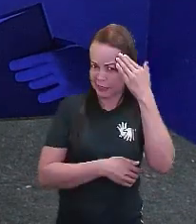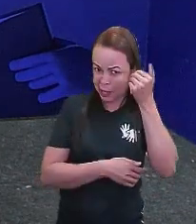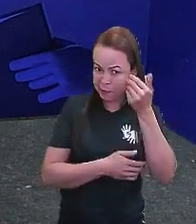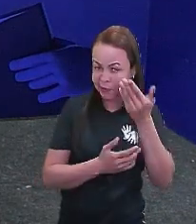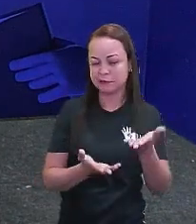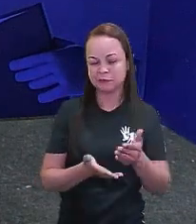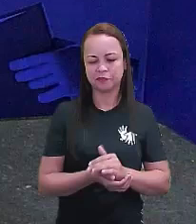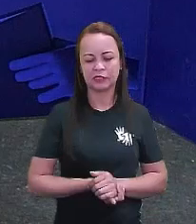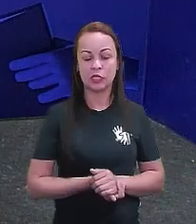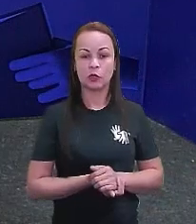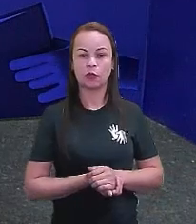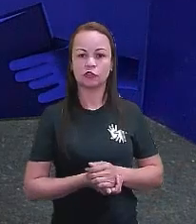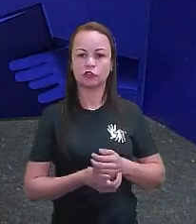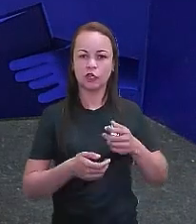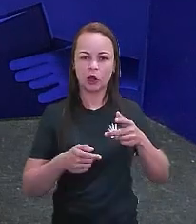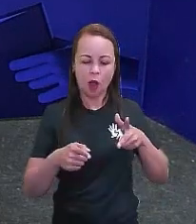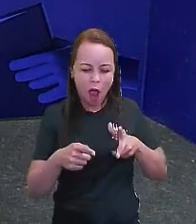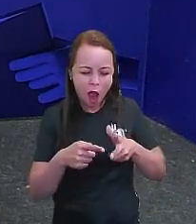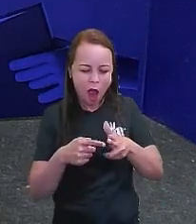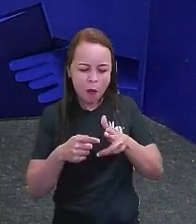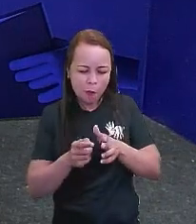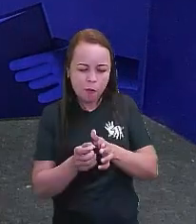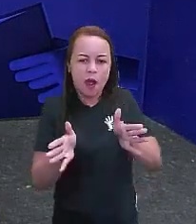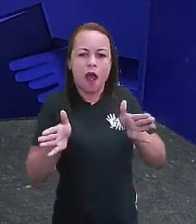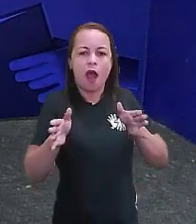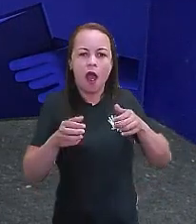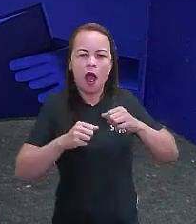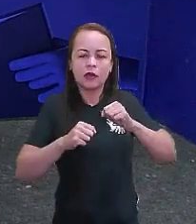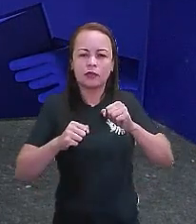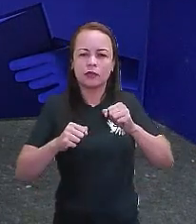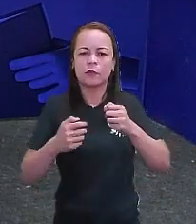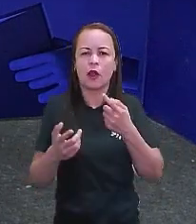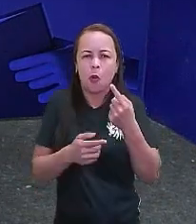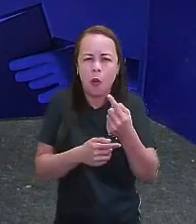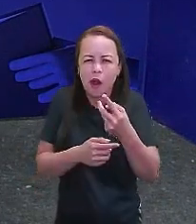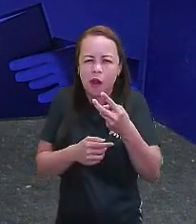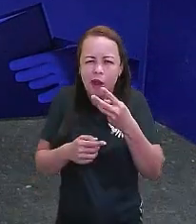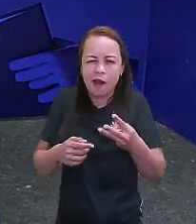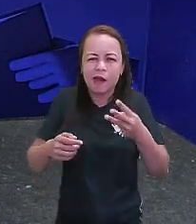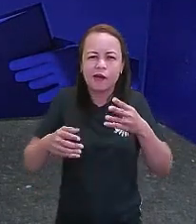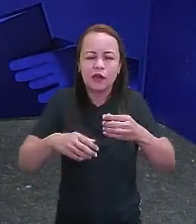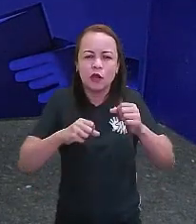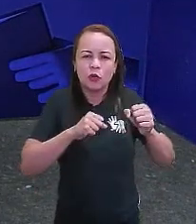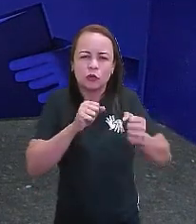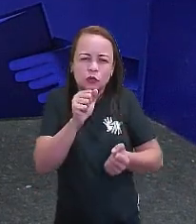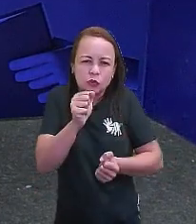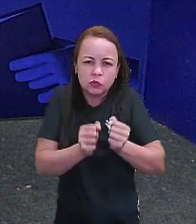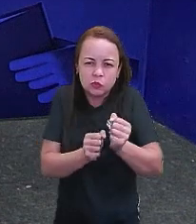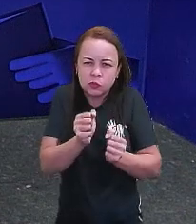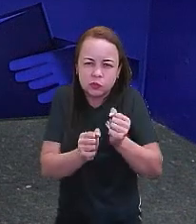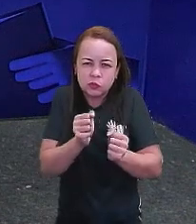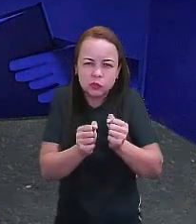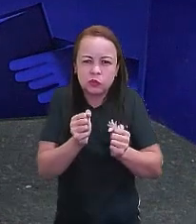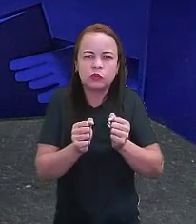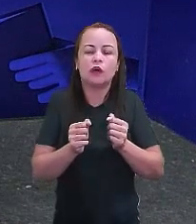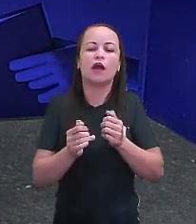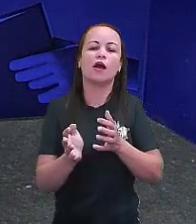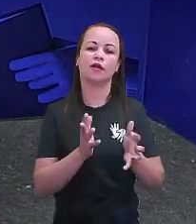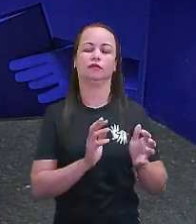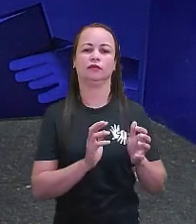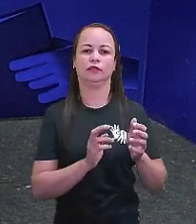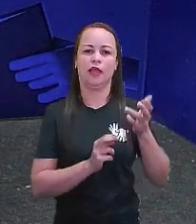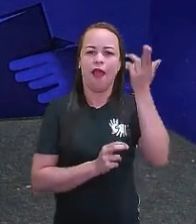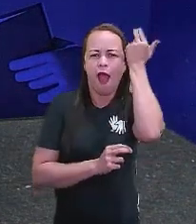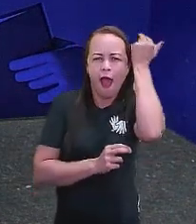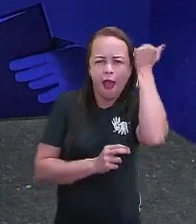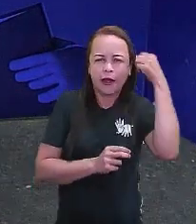chegou a hora da largada, preparar, apontar e fogo! Quando começaram, a